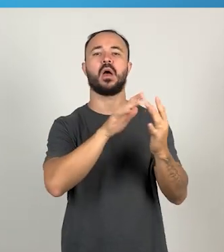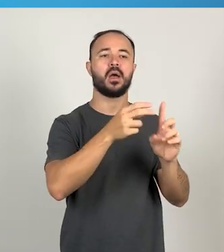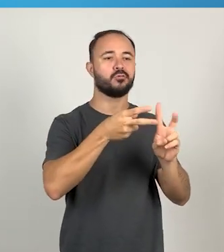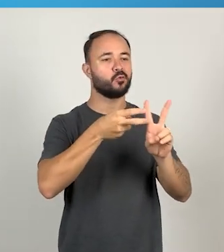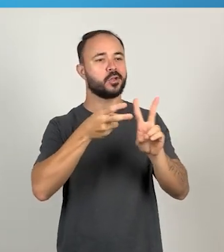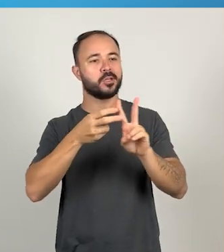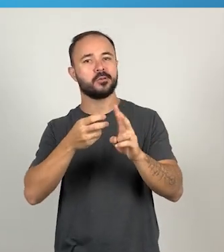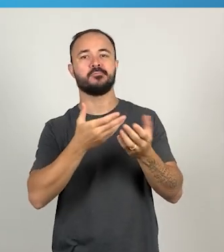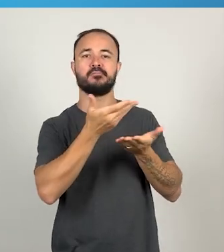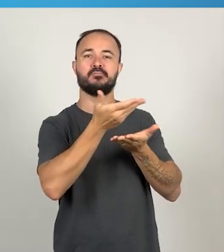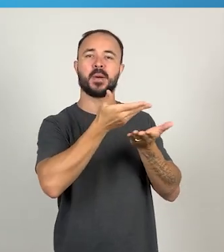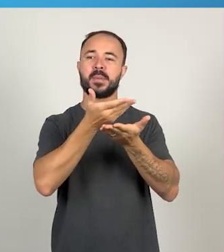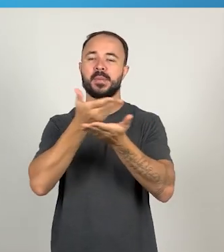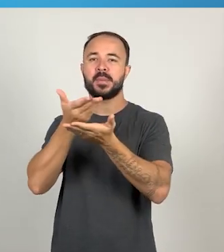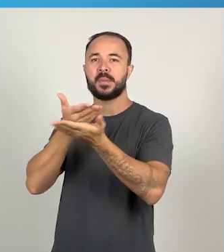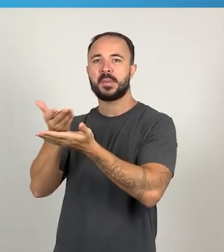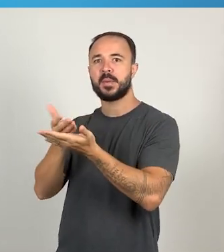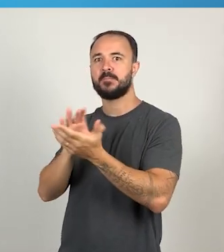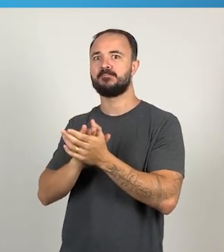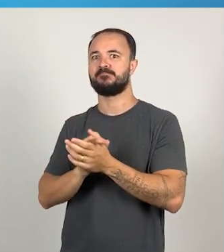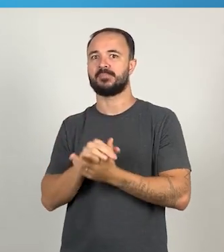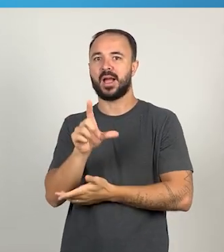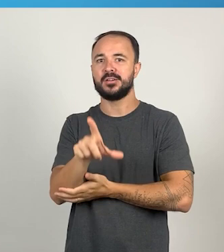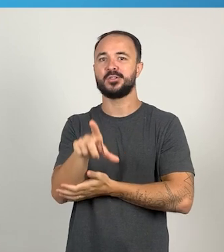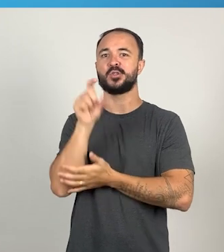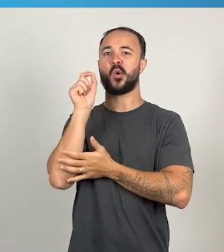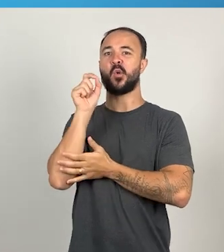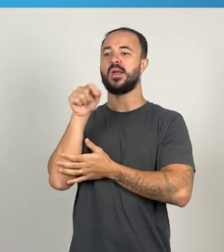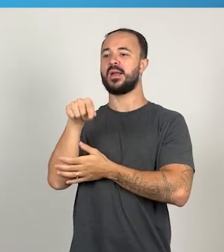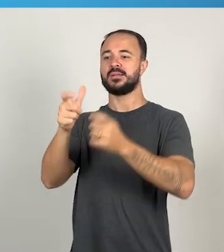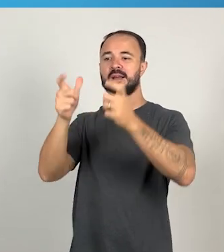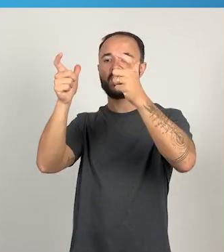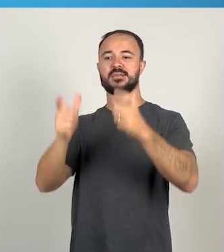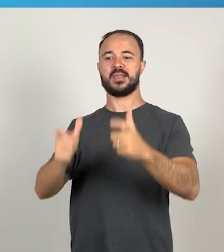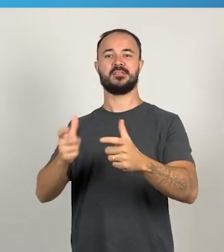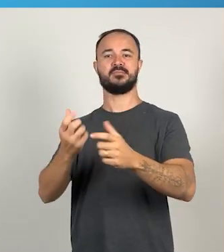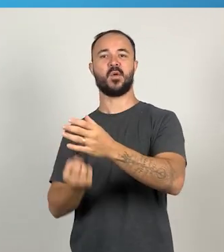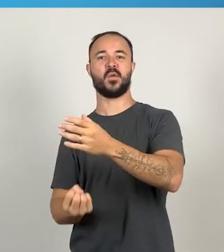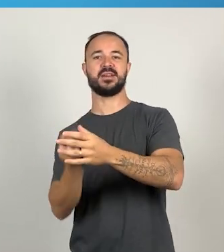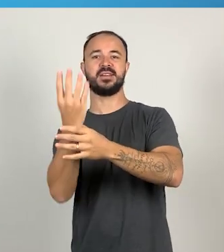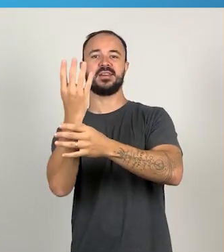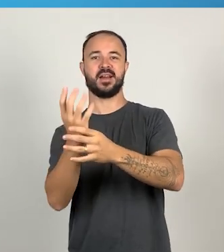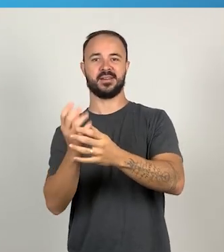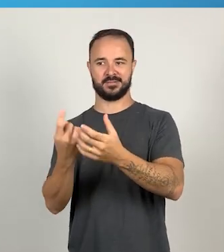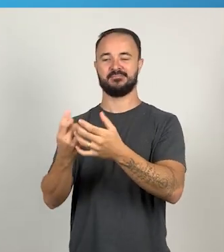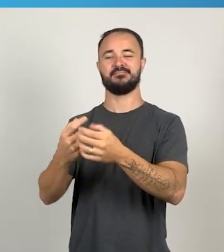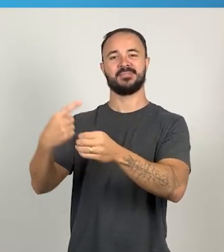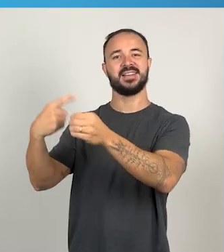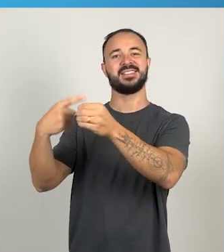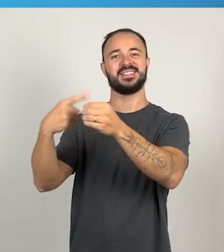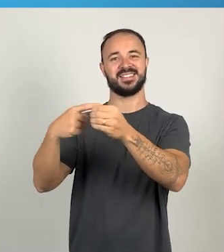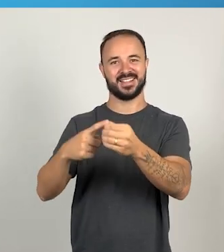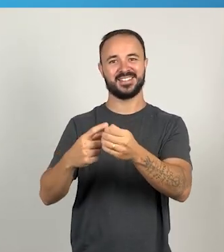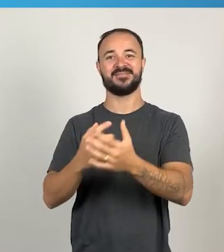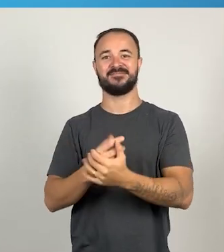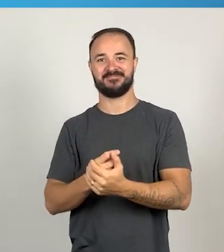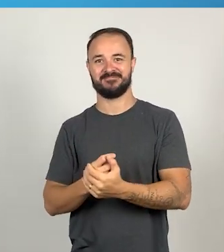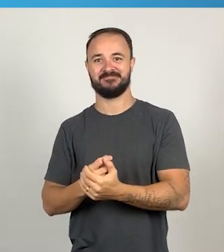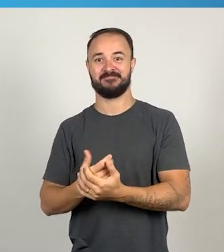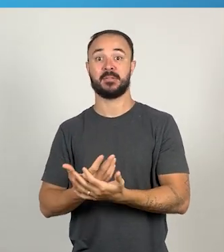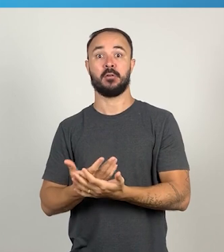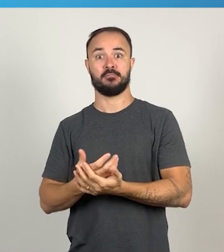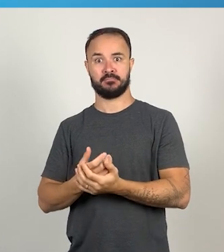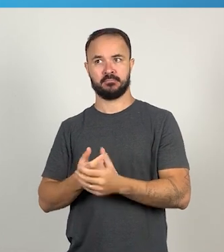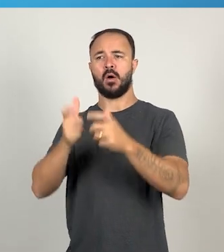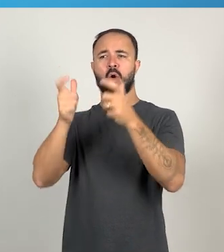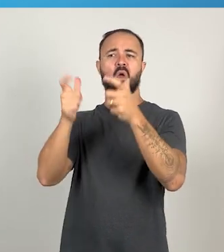que ele escolheu essas terras para fixar o povoado, lá naquele espaço, pessoal, onde hoje é a Praça da